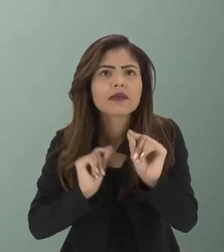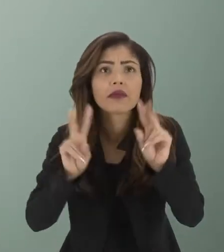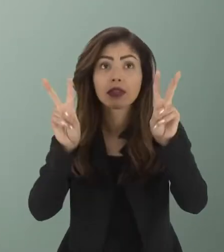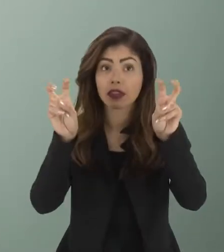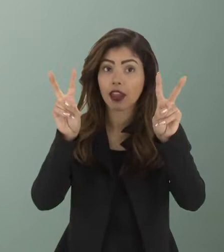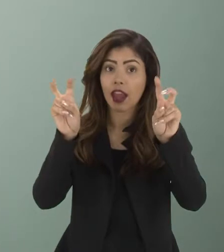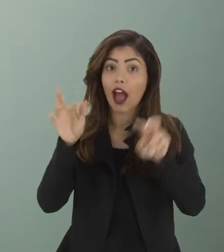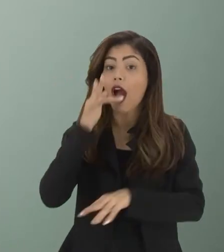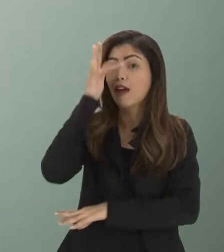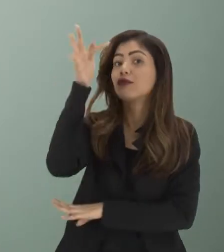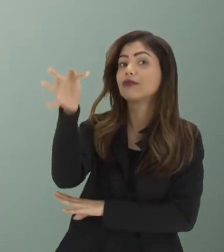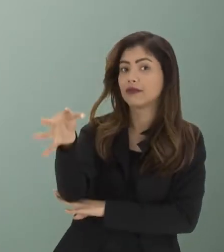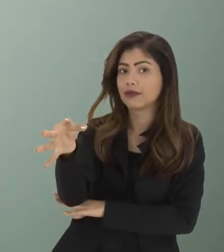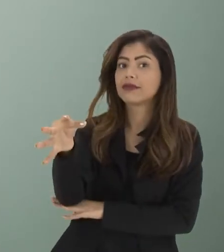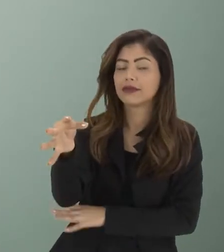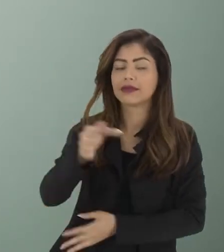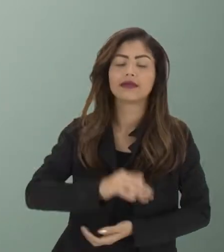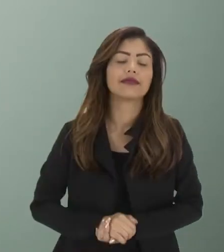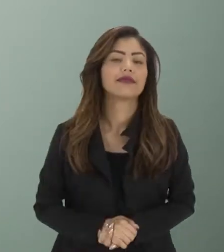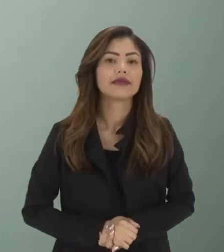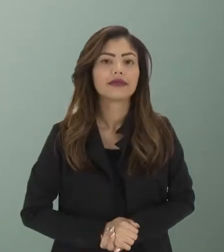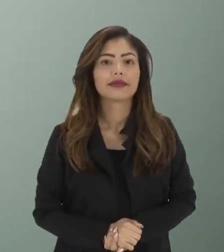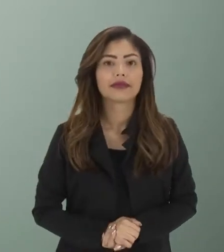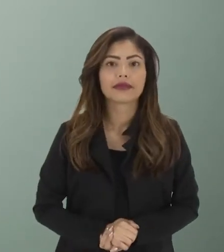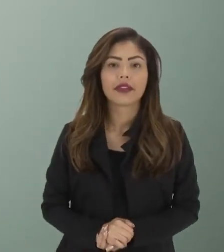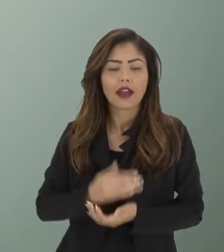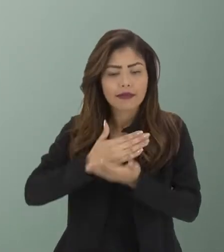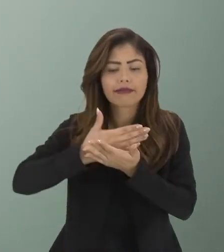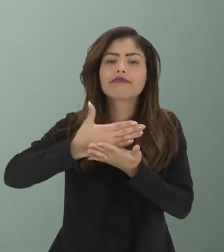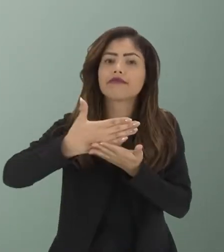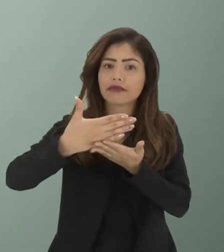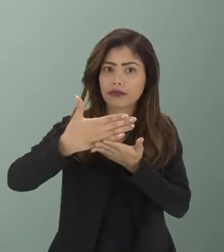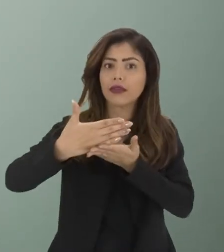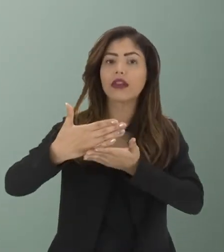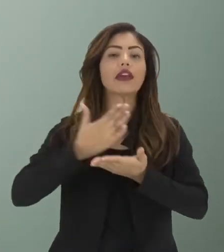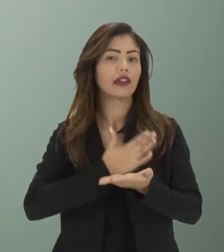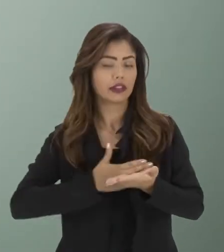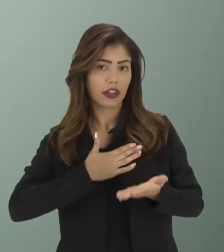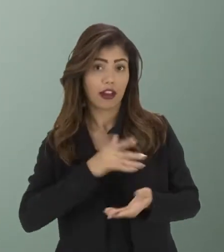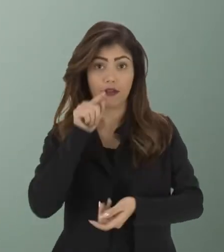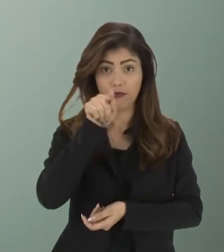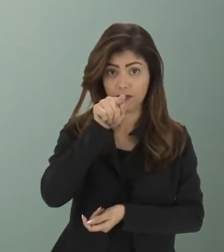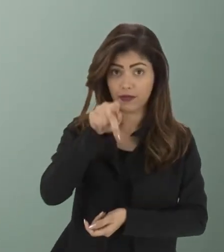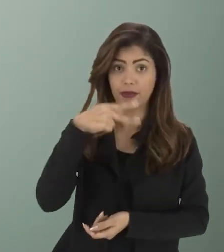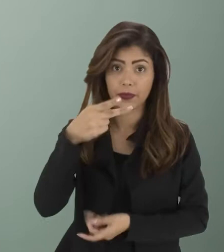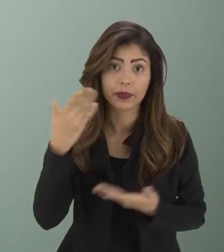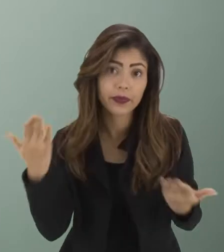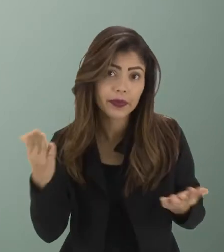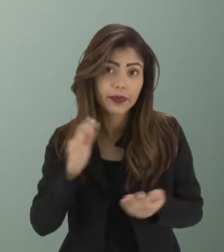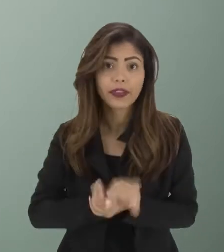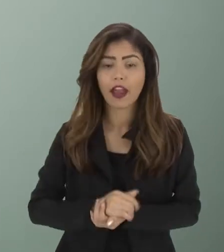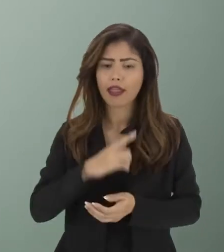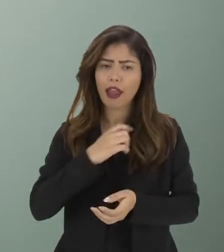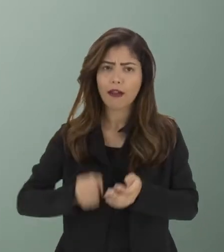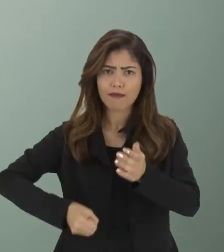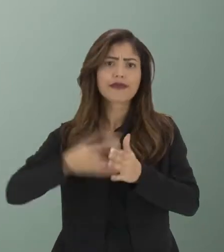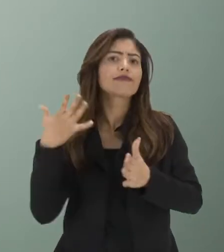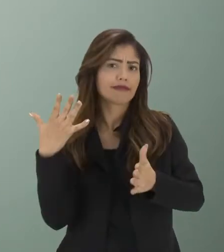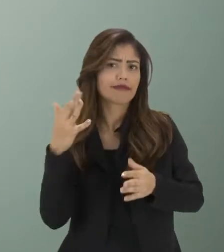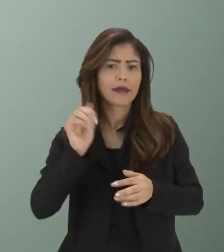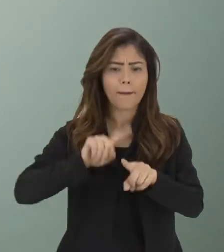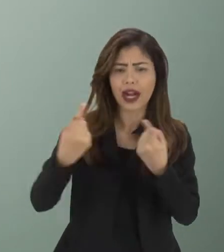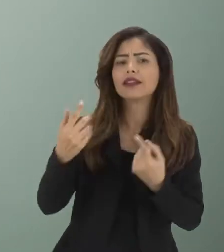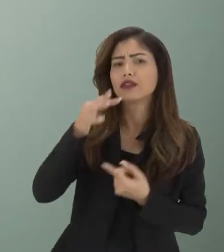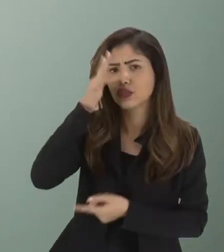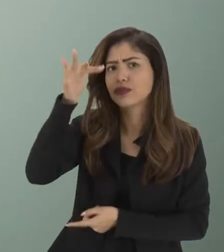o futuro, ok? E para iniciar, eu gostaria de dizer para você que existe mais de um